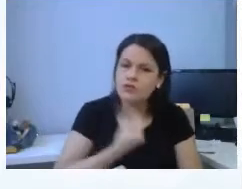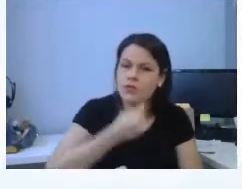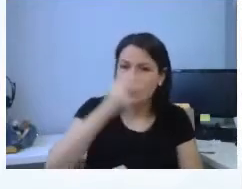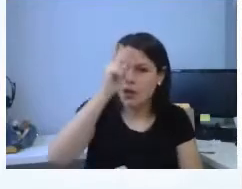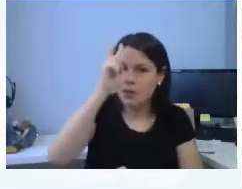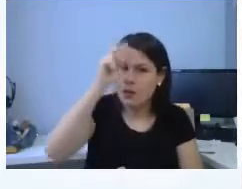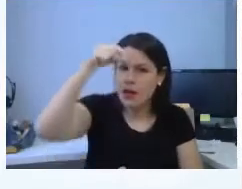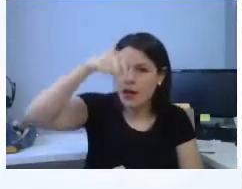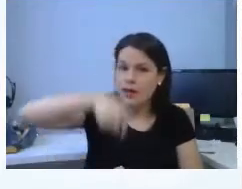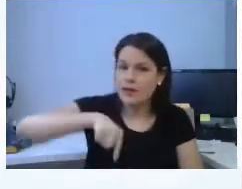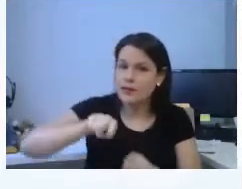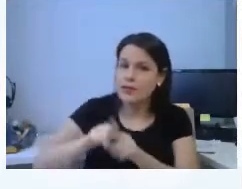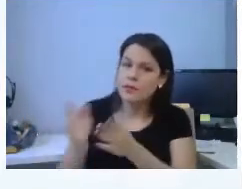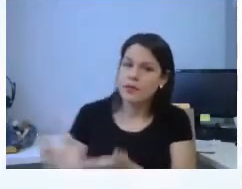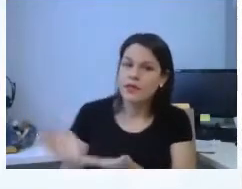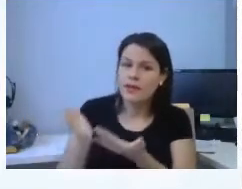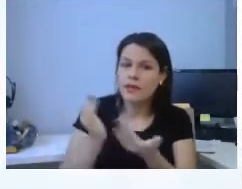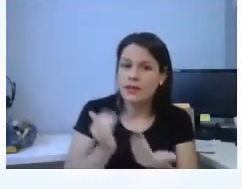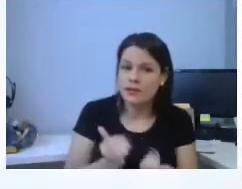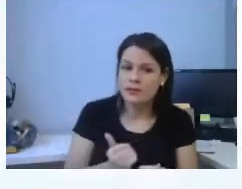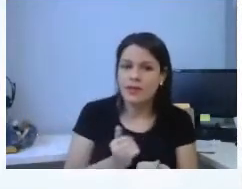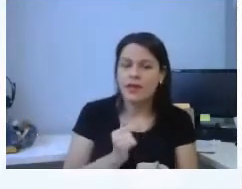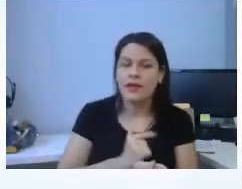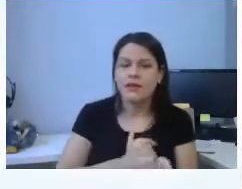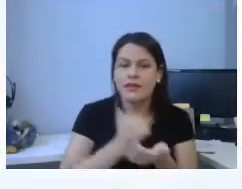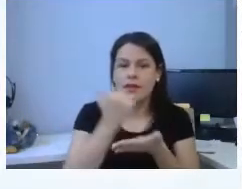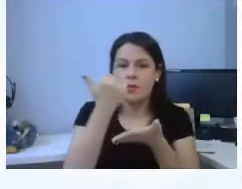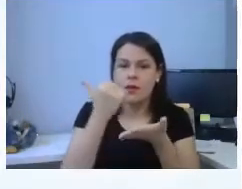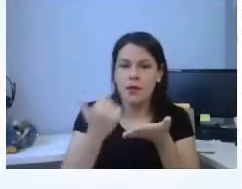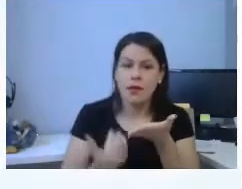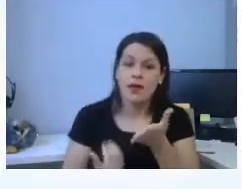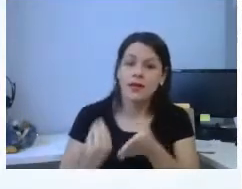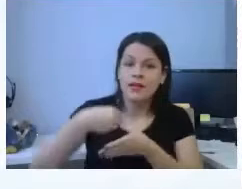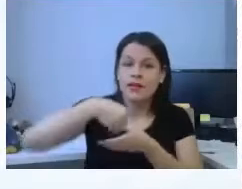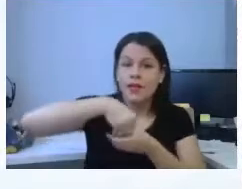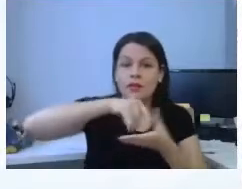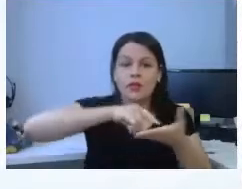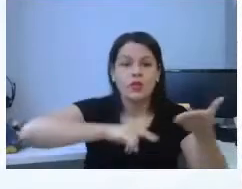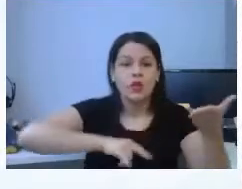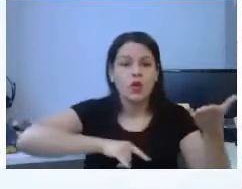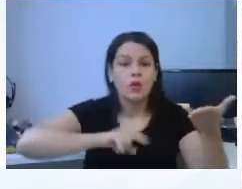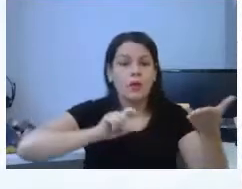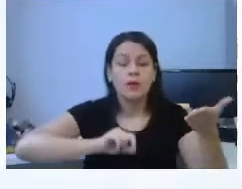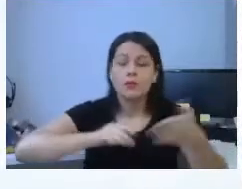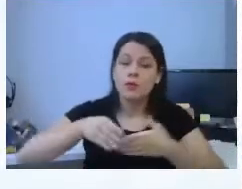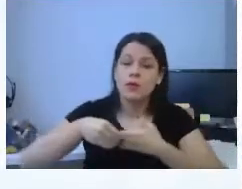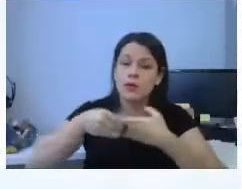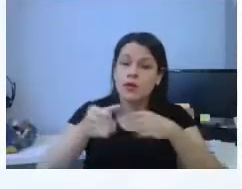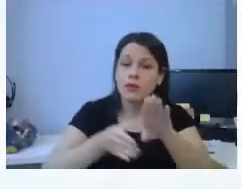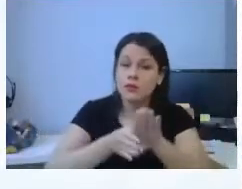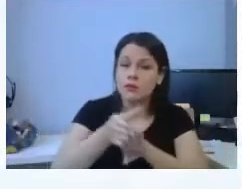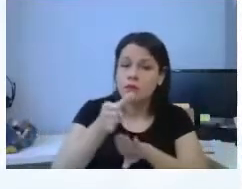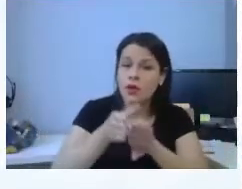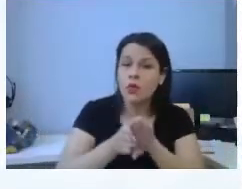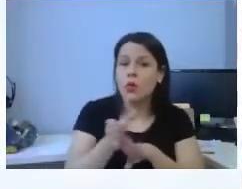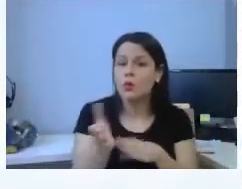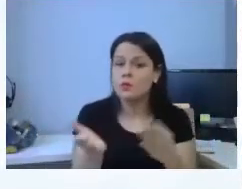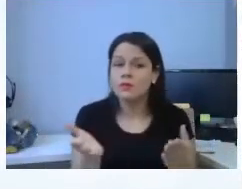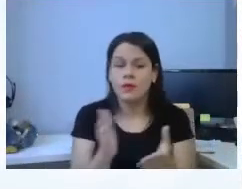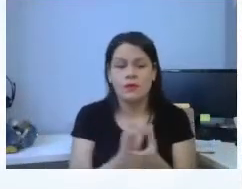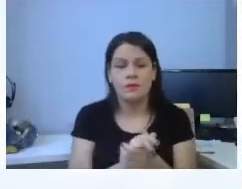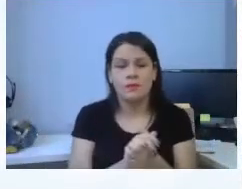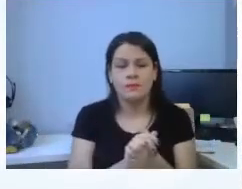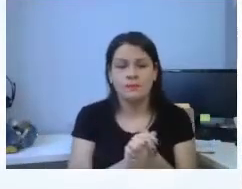aqui e que vem trazer pela nota técnica é o que ela recomenda, né? O